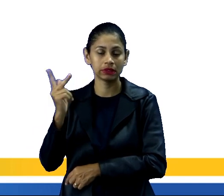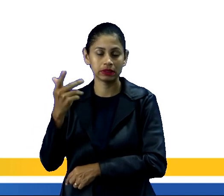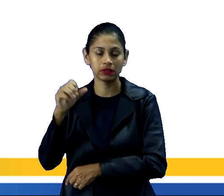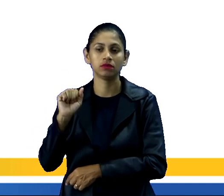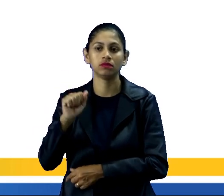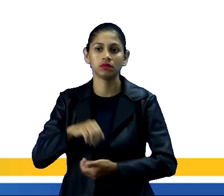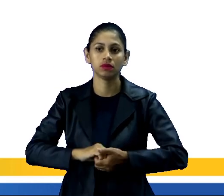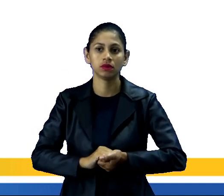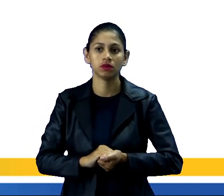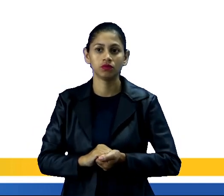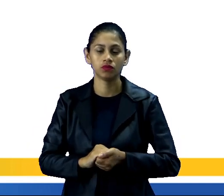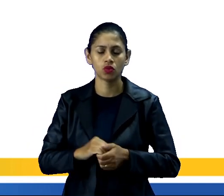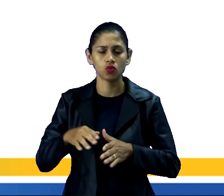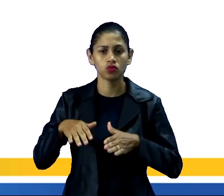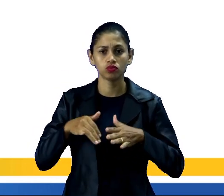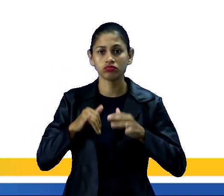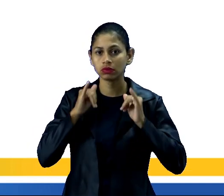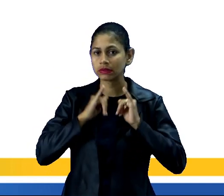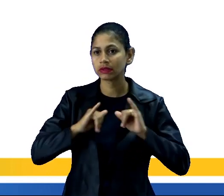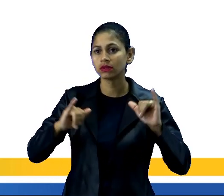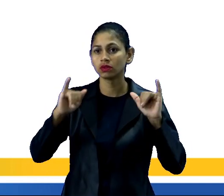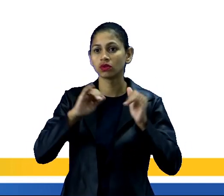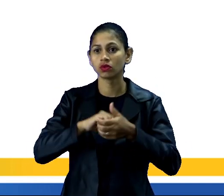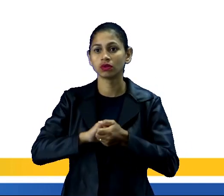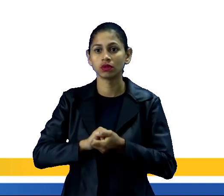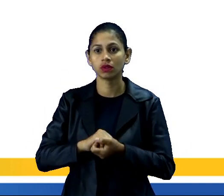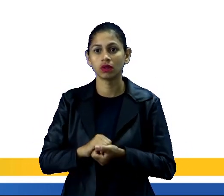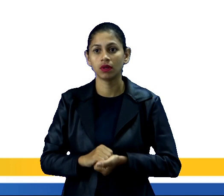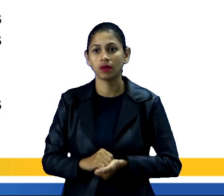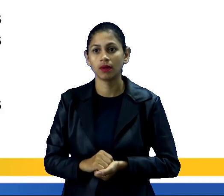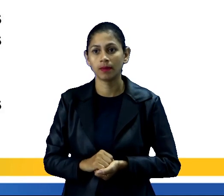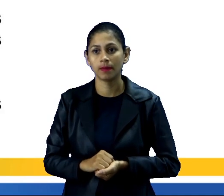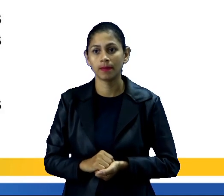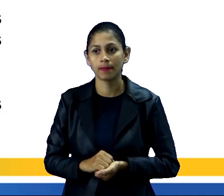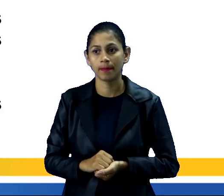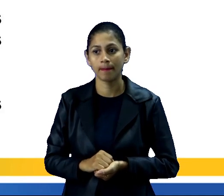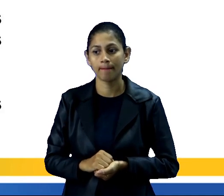toda a Alemanha, sob o comando do Adolf Hitler, né.